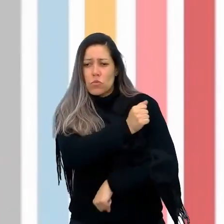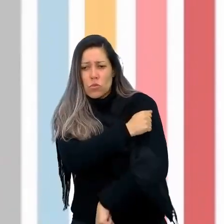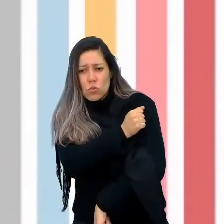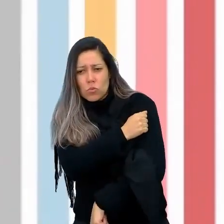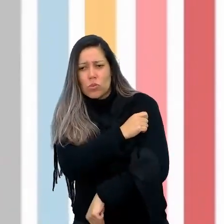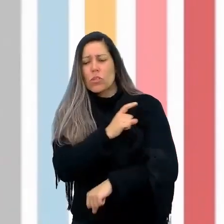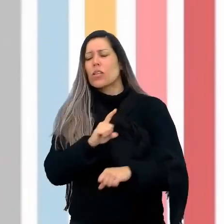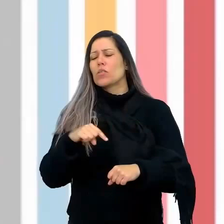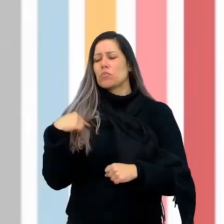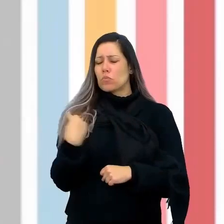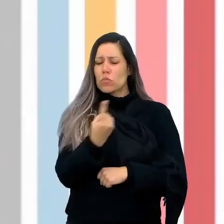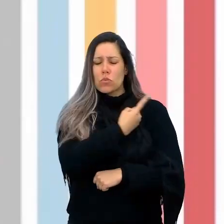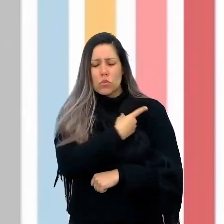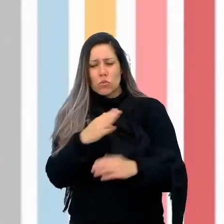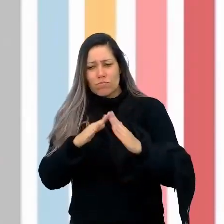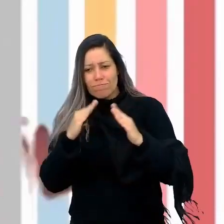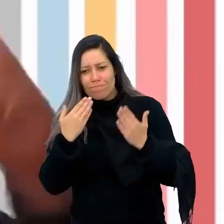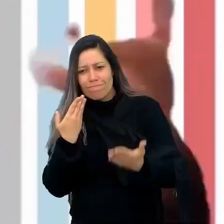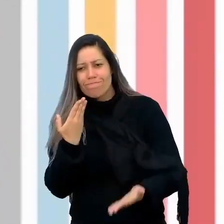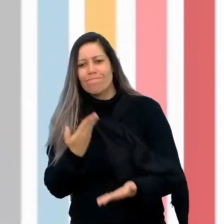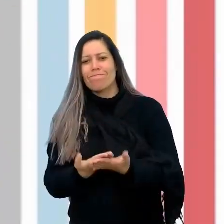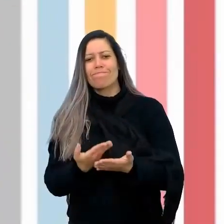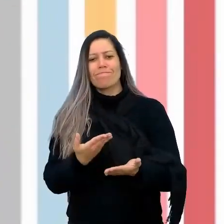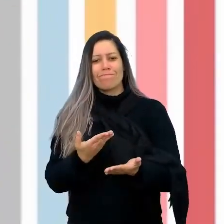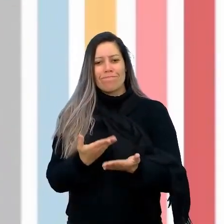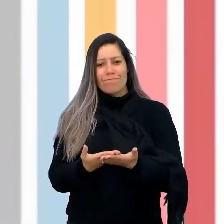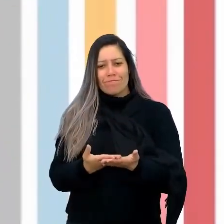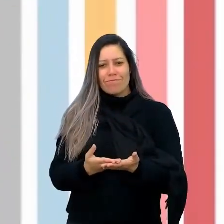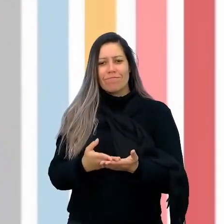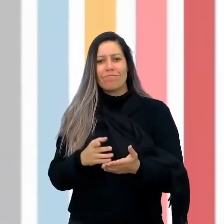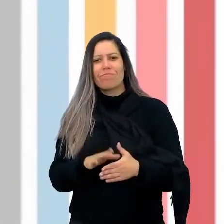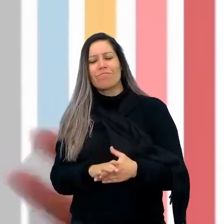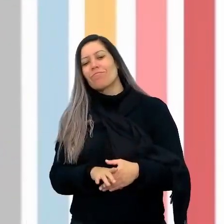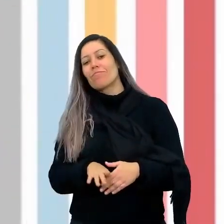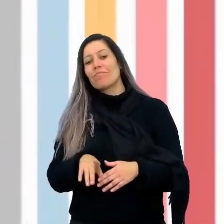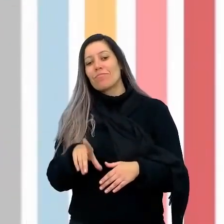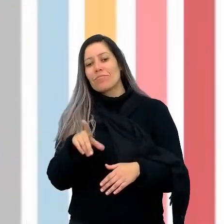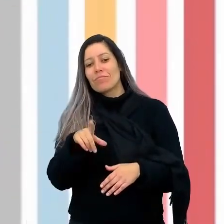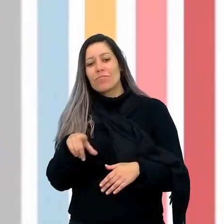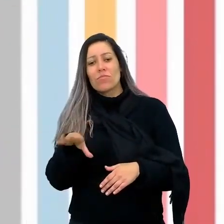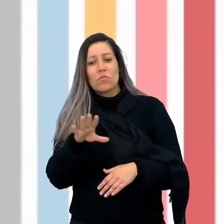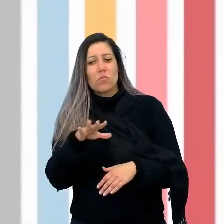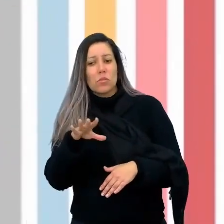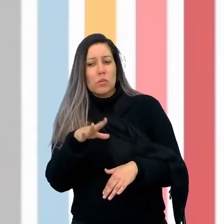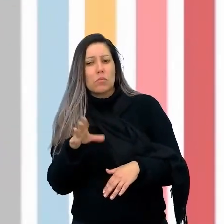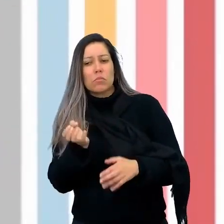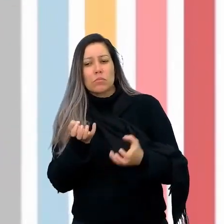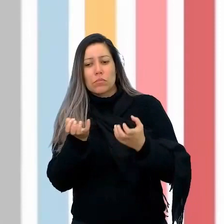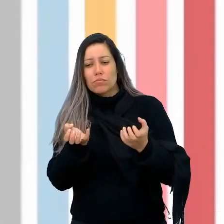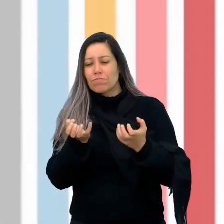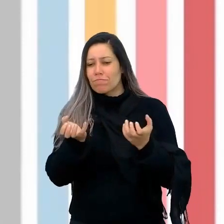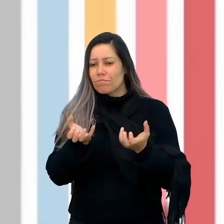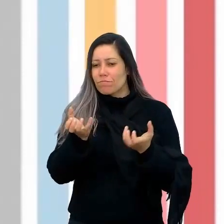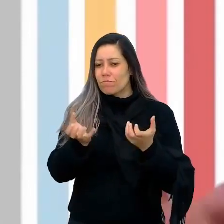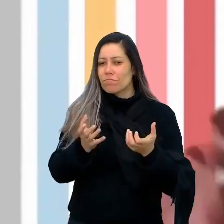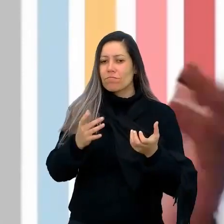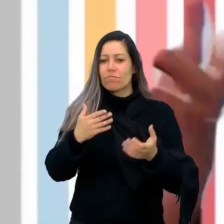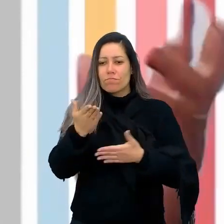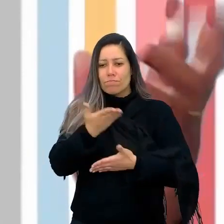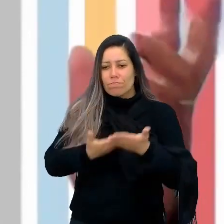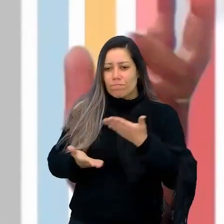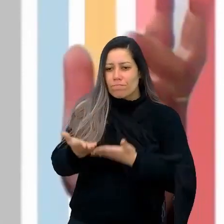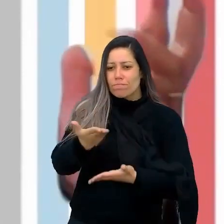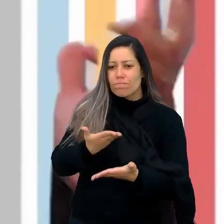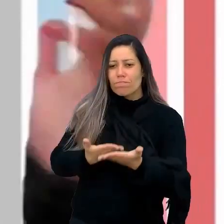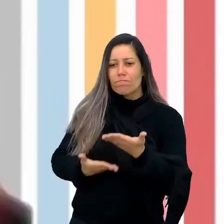de fato, não há nenhuma intenção da minha parte em esgotar os assuntos, mas é de